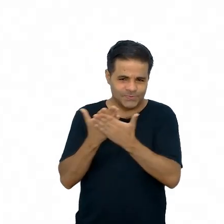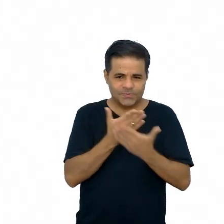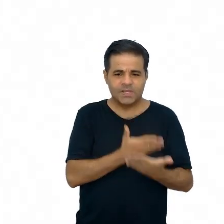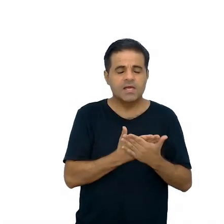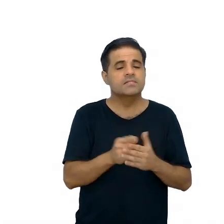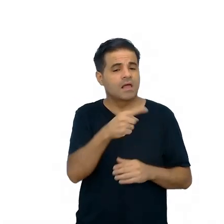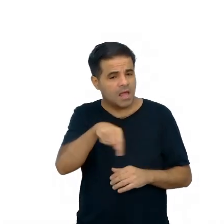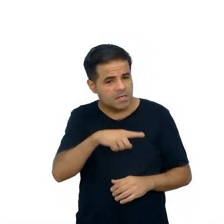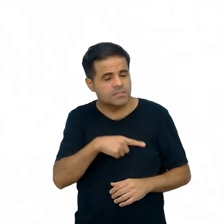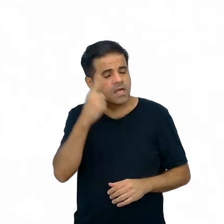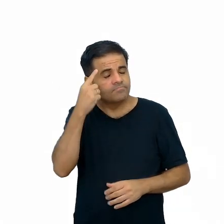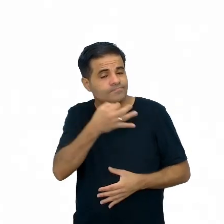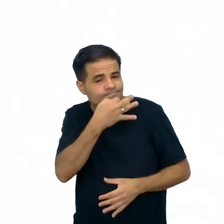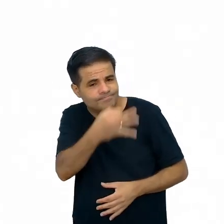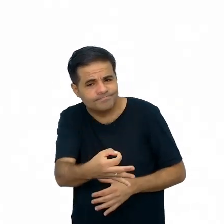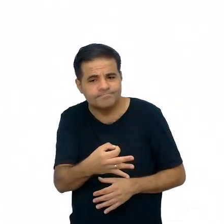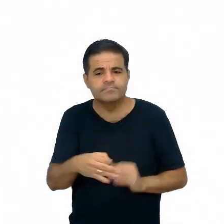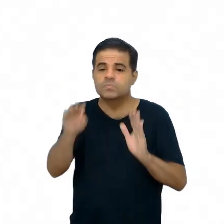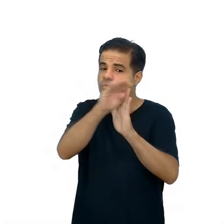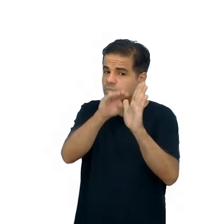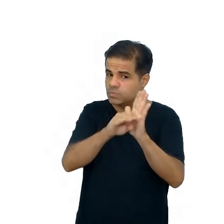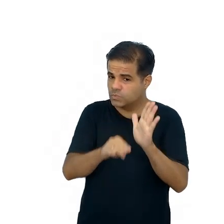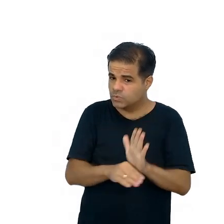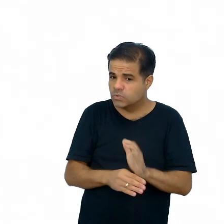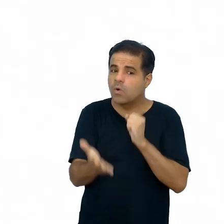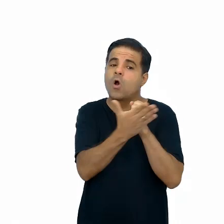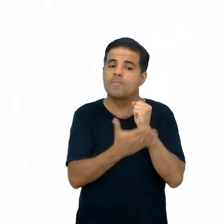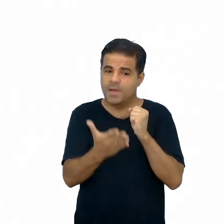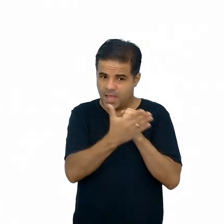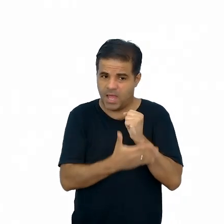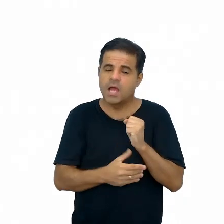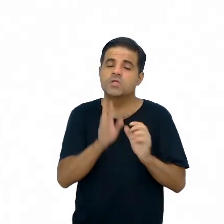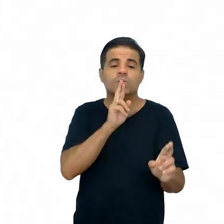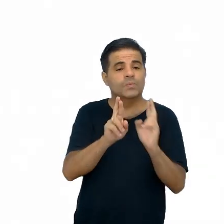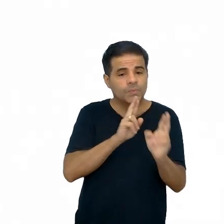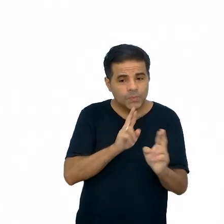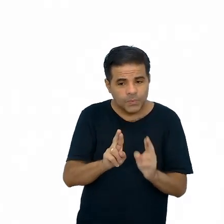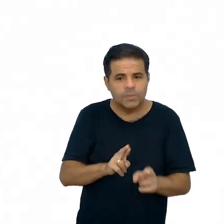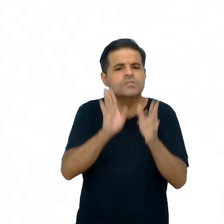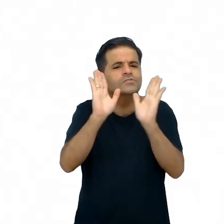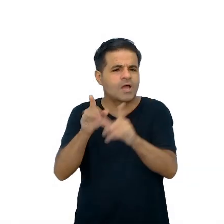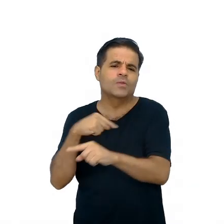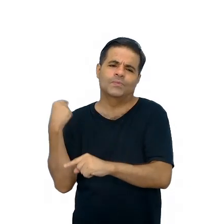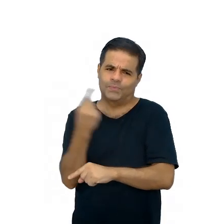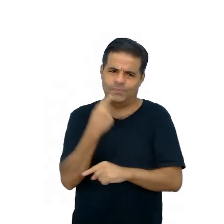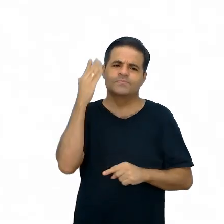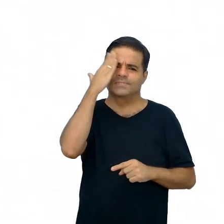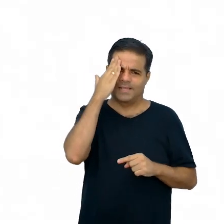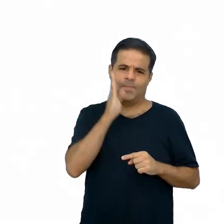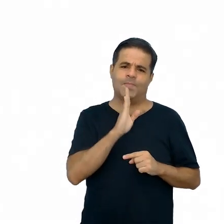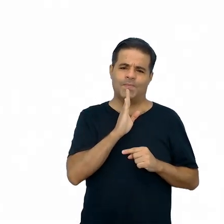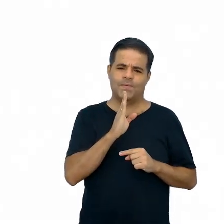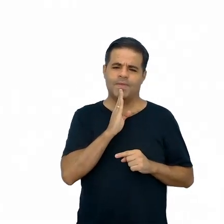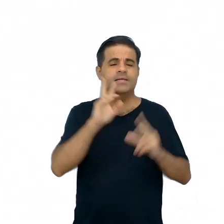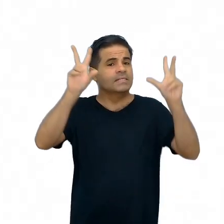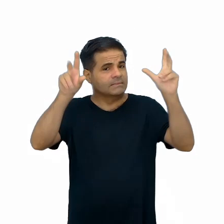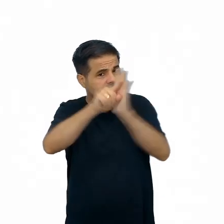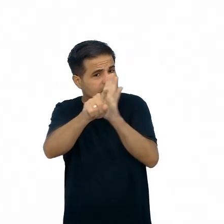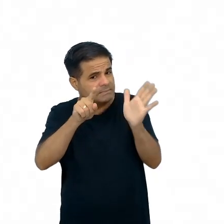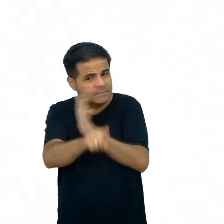estudantes, eles confirmam um princípio com base em resultados já conhecidos. As